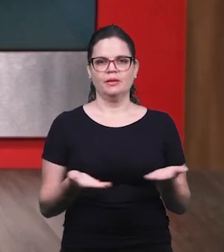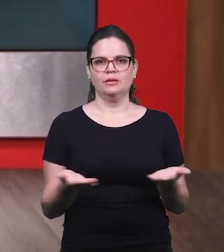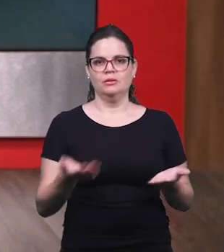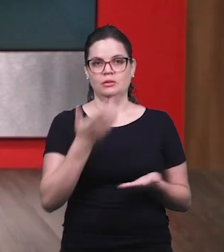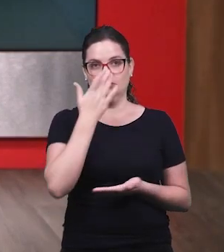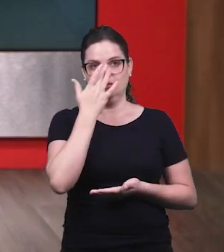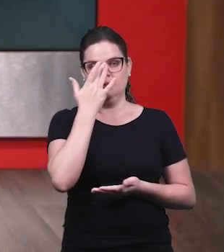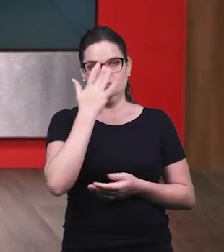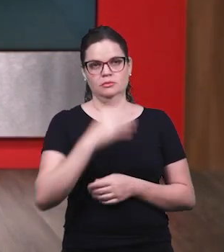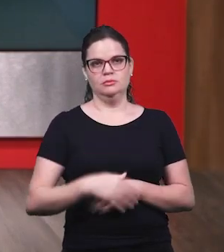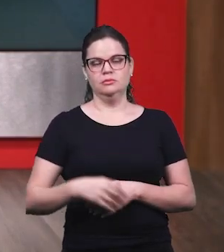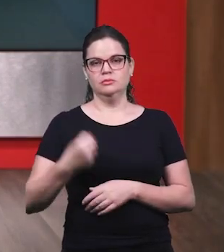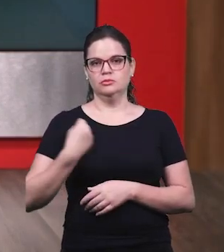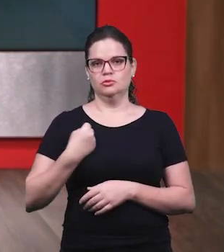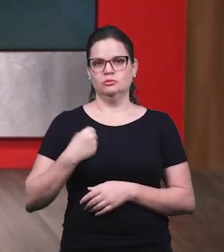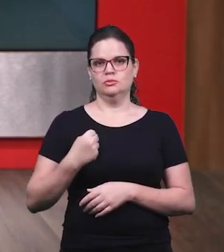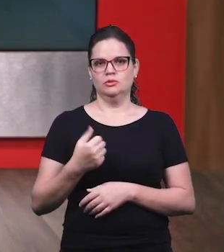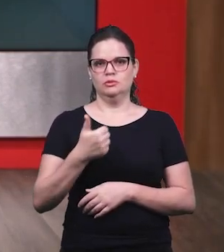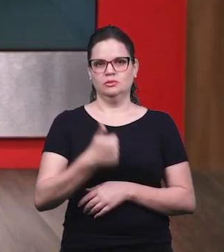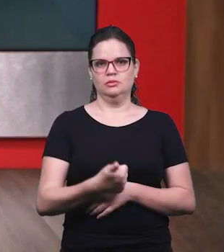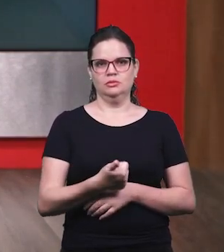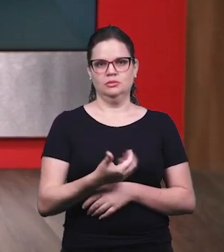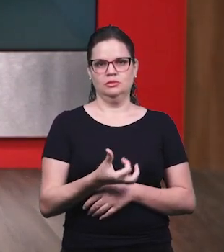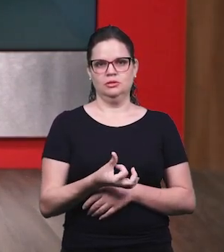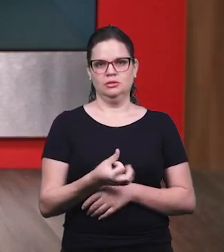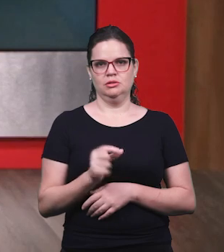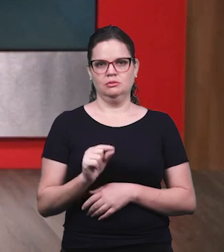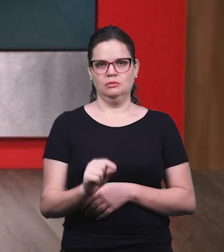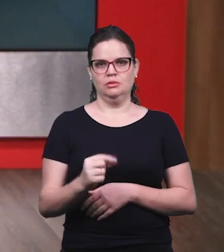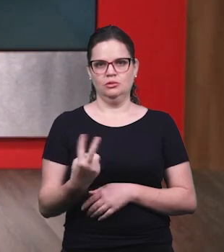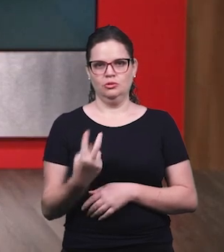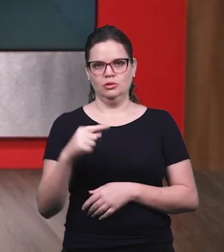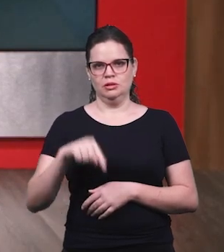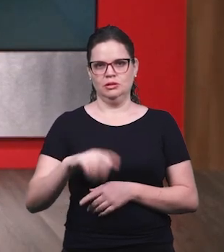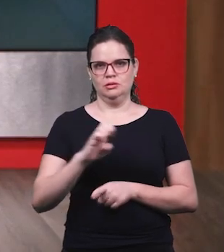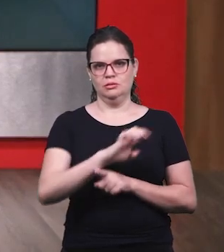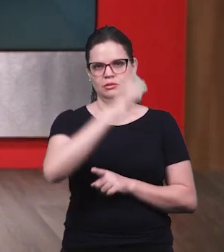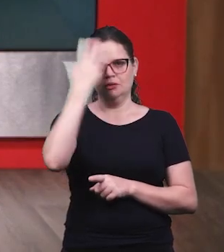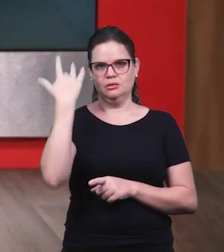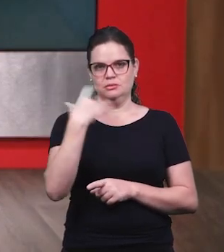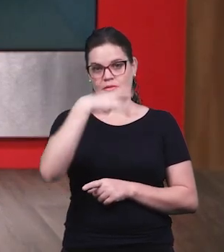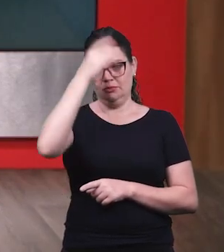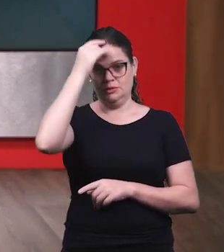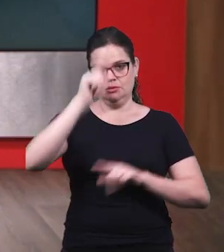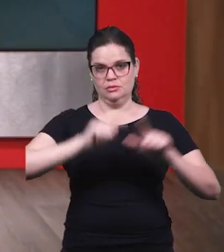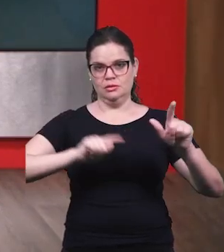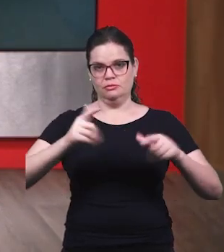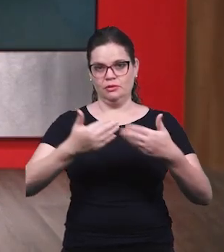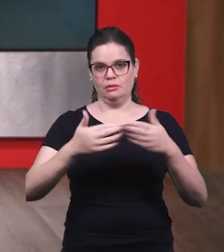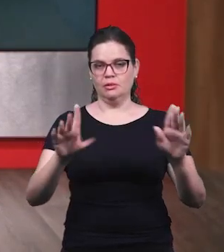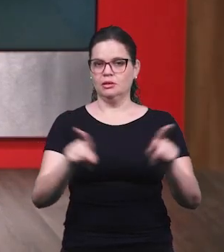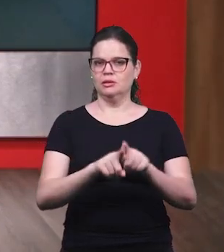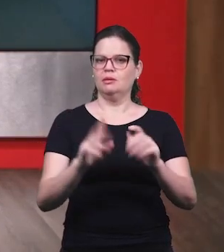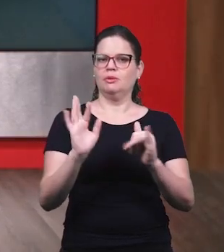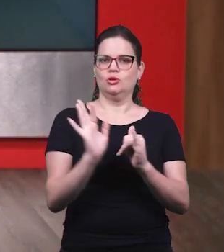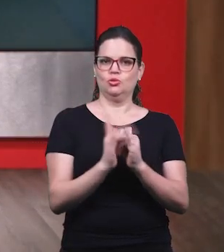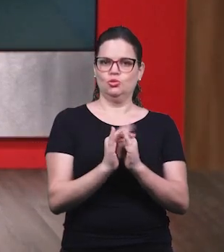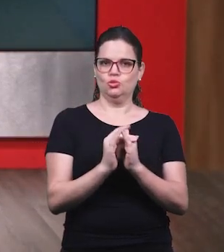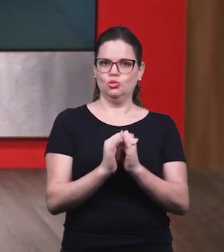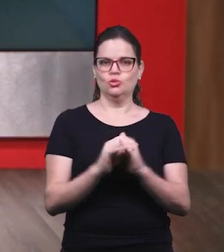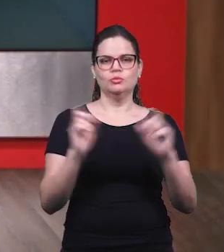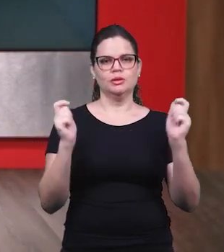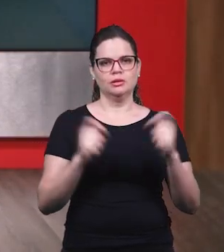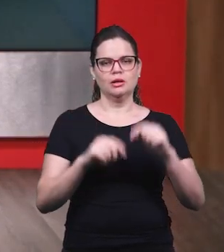também no 16.2 da TV aberta no estado do Espírito Santo e temos no YouTube, para você